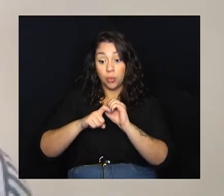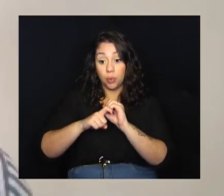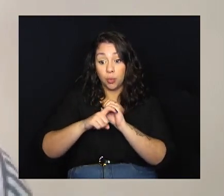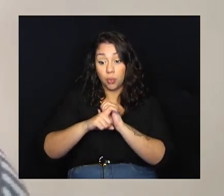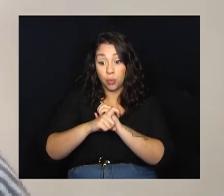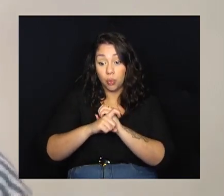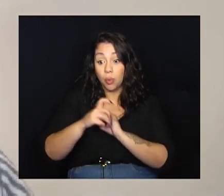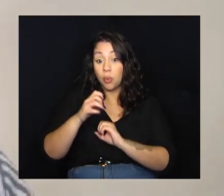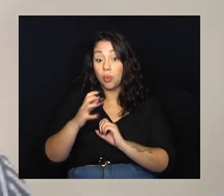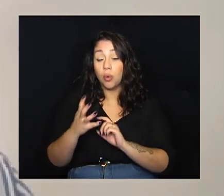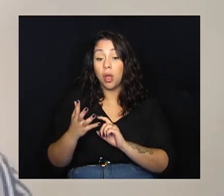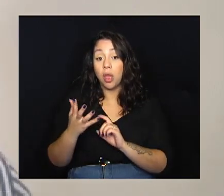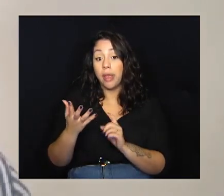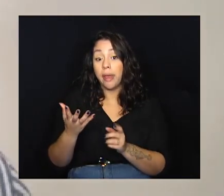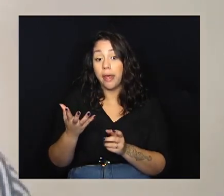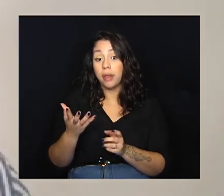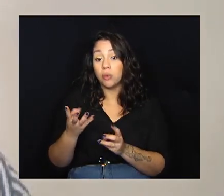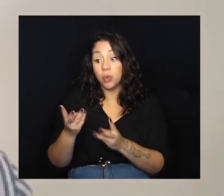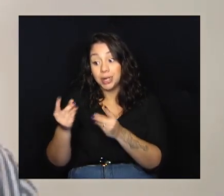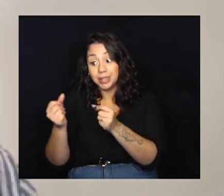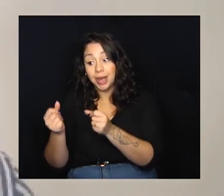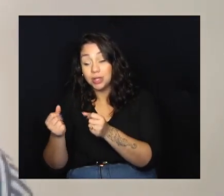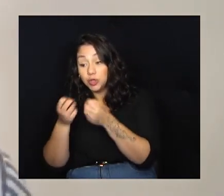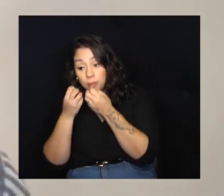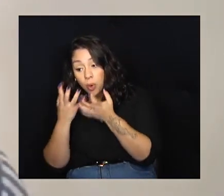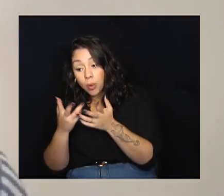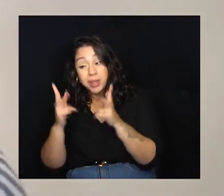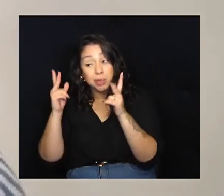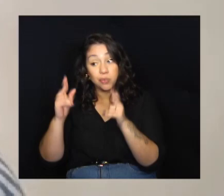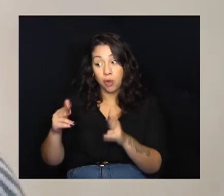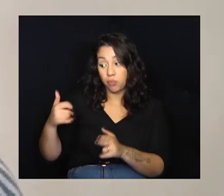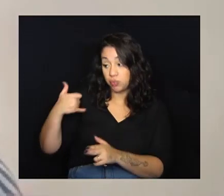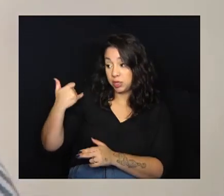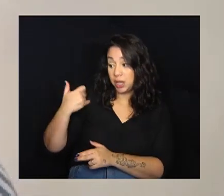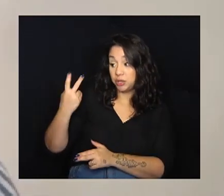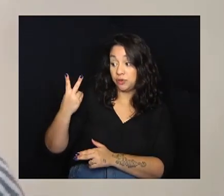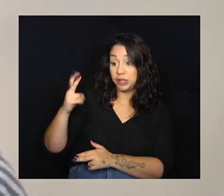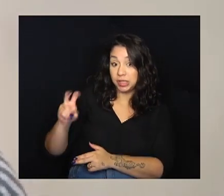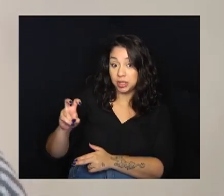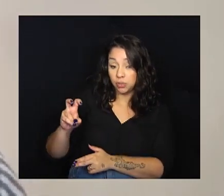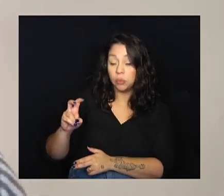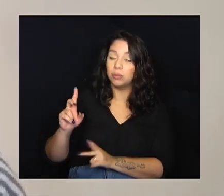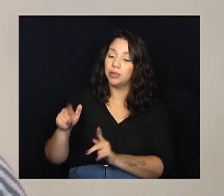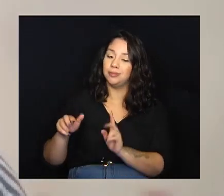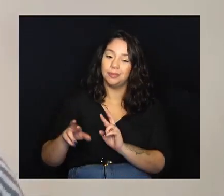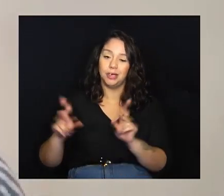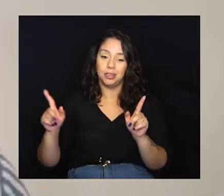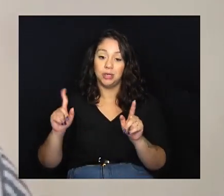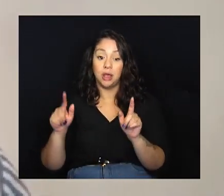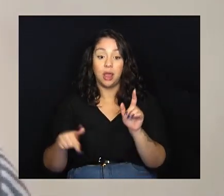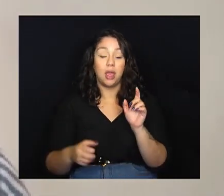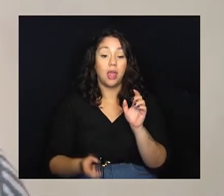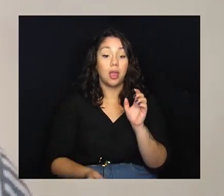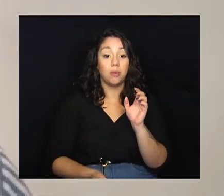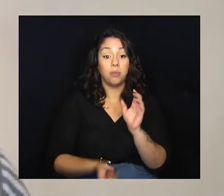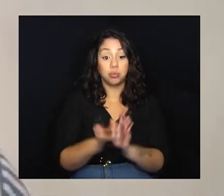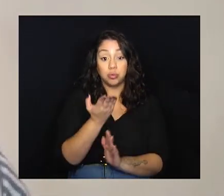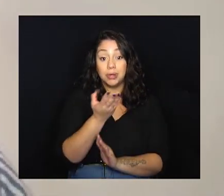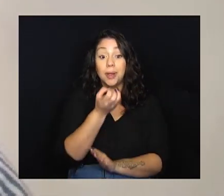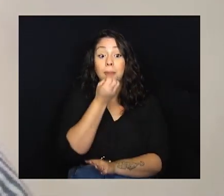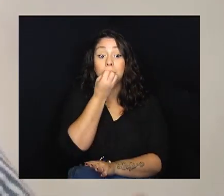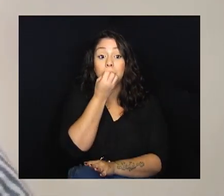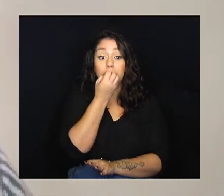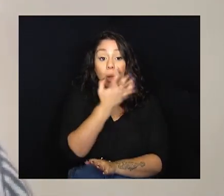não é a mesma de um indivíduo de 25 anos então aqui a gente tá falando de produzir de uma forma boa produzir